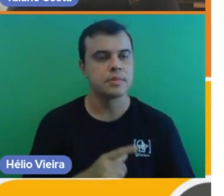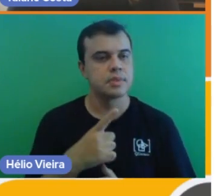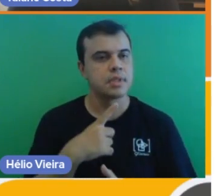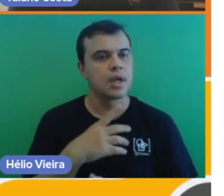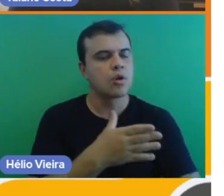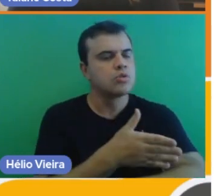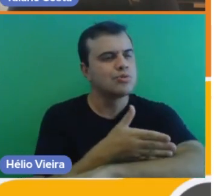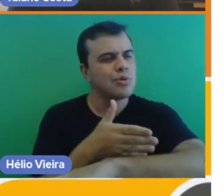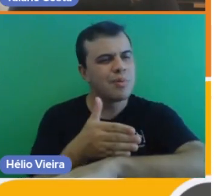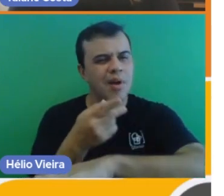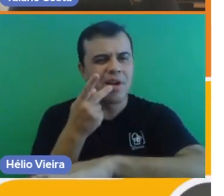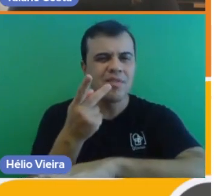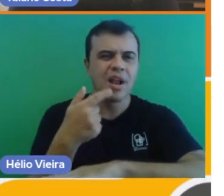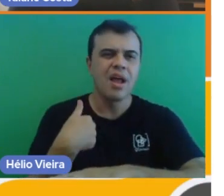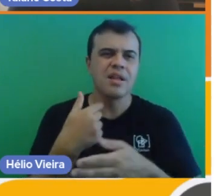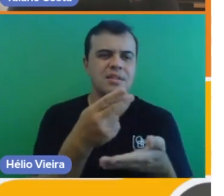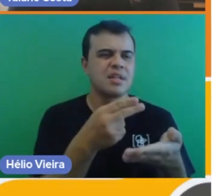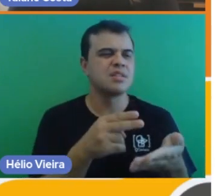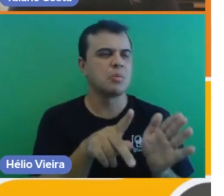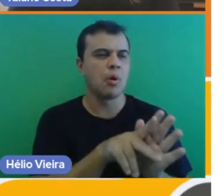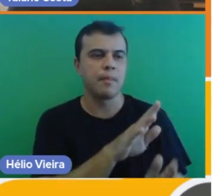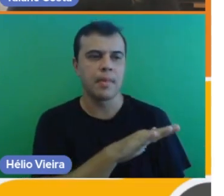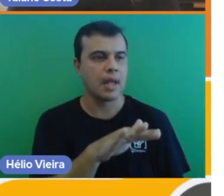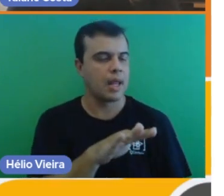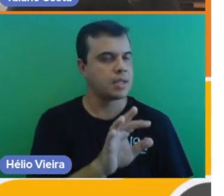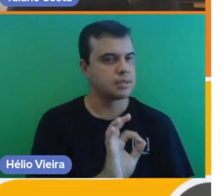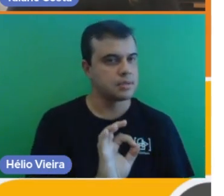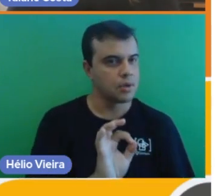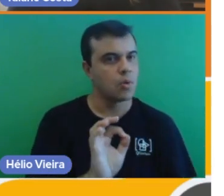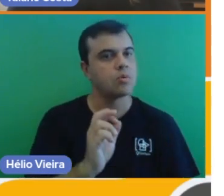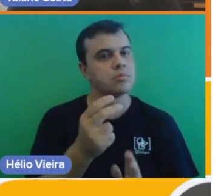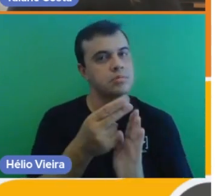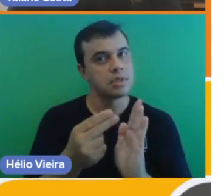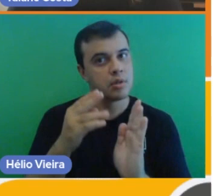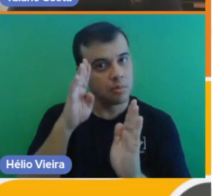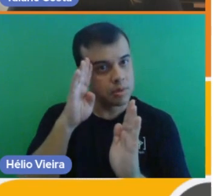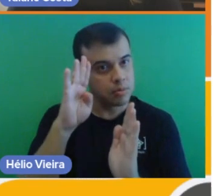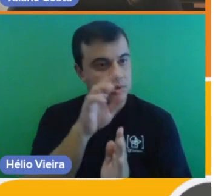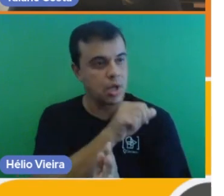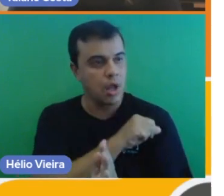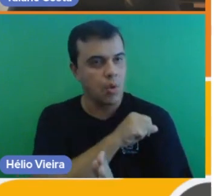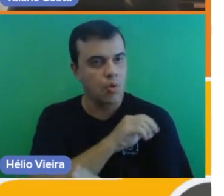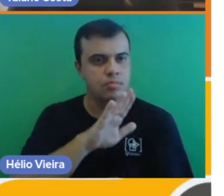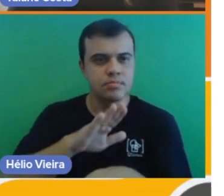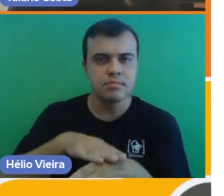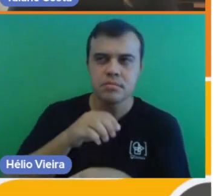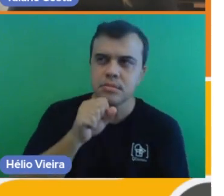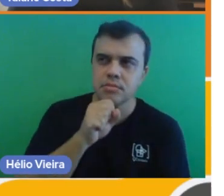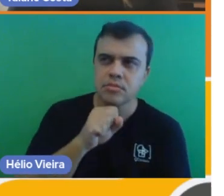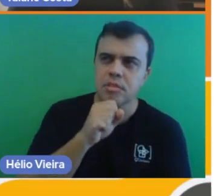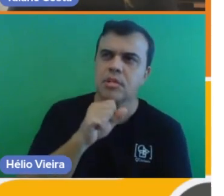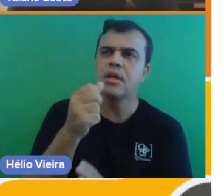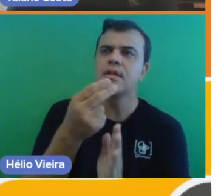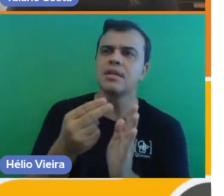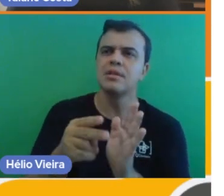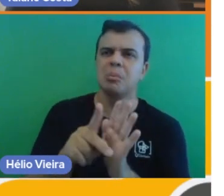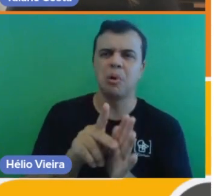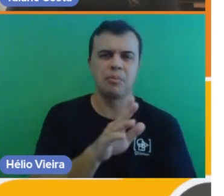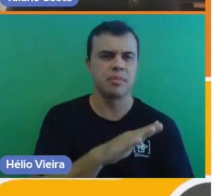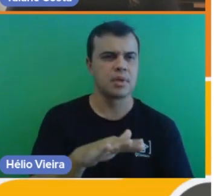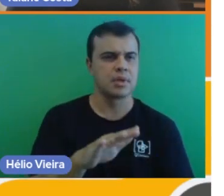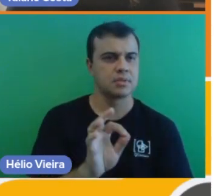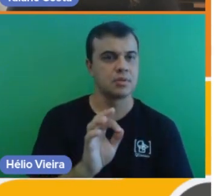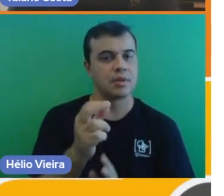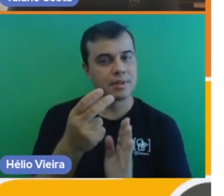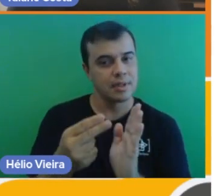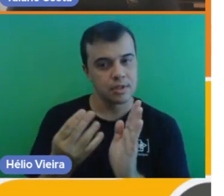costume de falar assim, não, desenho é coisa de criança. Não, né? Principalmente os alunos maiores, desenhar é coisa de criança. Mas o